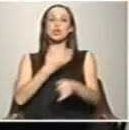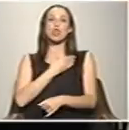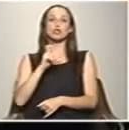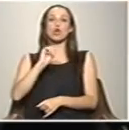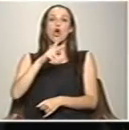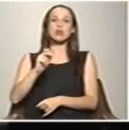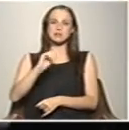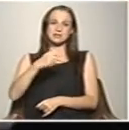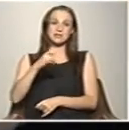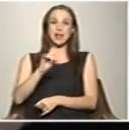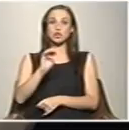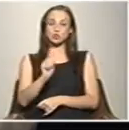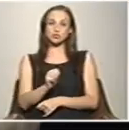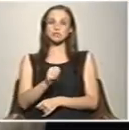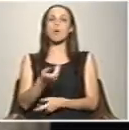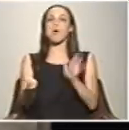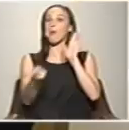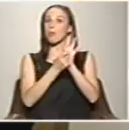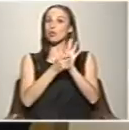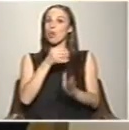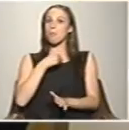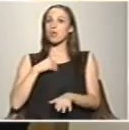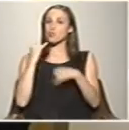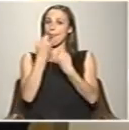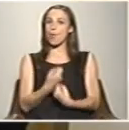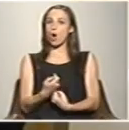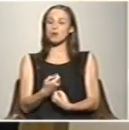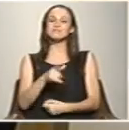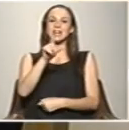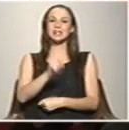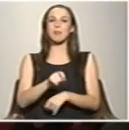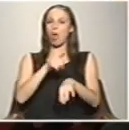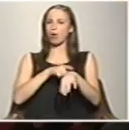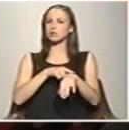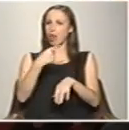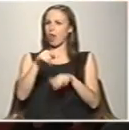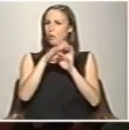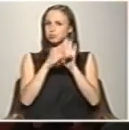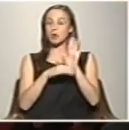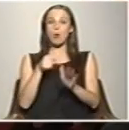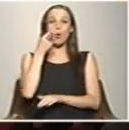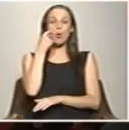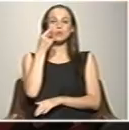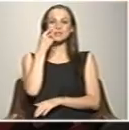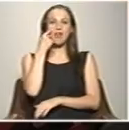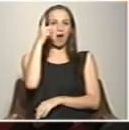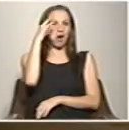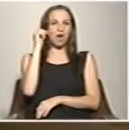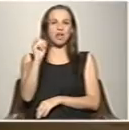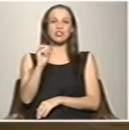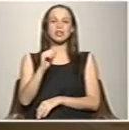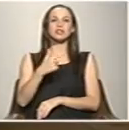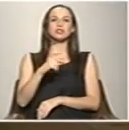para mais uma consulta de nutricionismo e ainda teremos tempo neste programa para ficar a conhecer a iniciativa